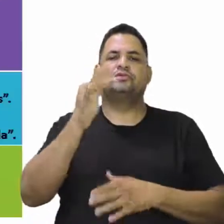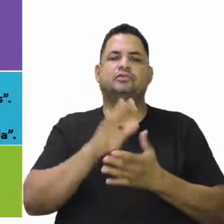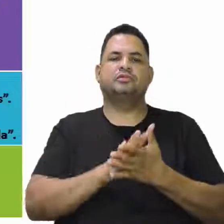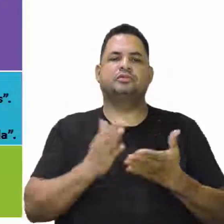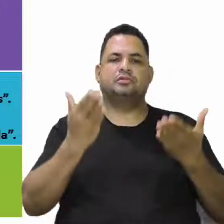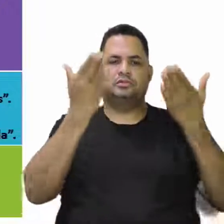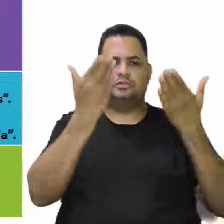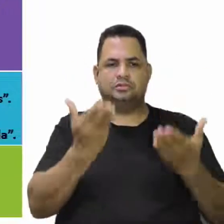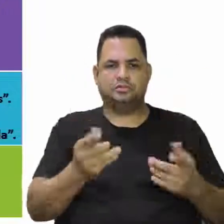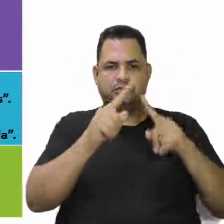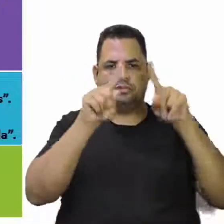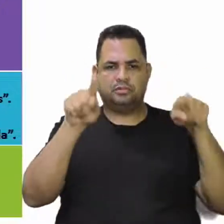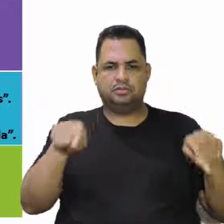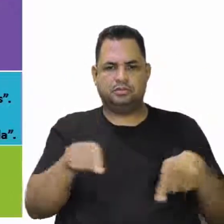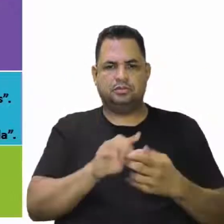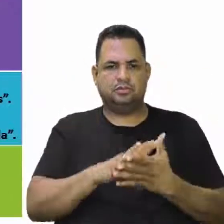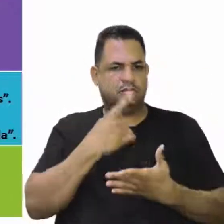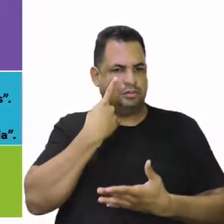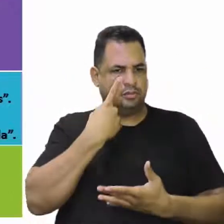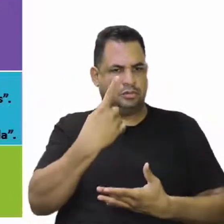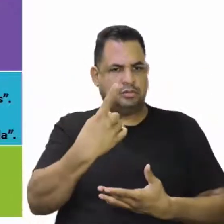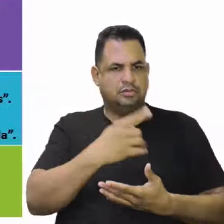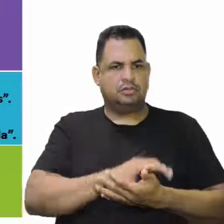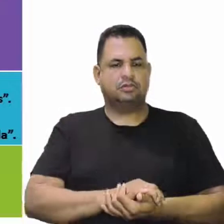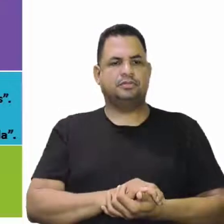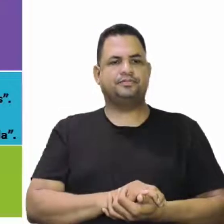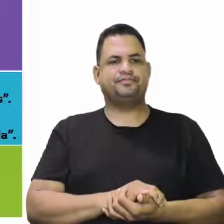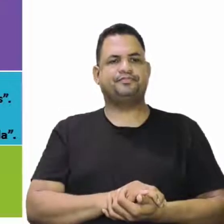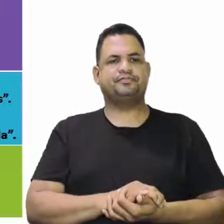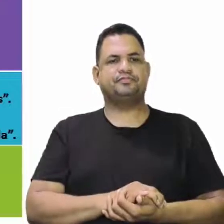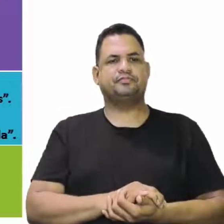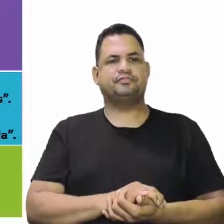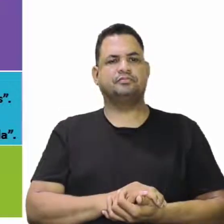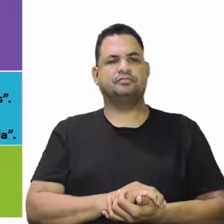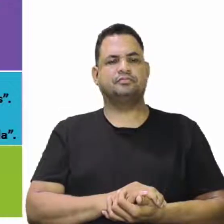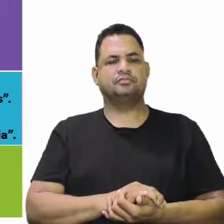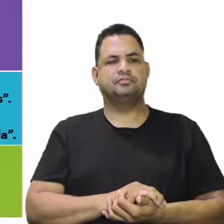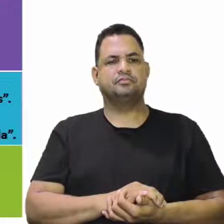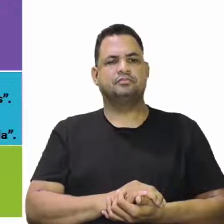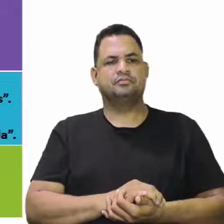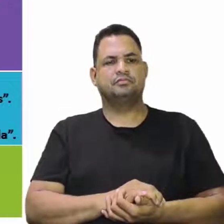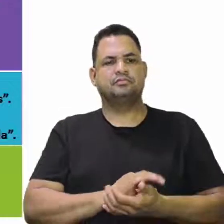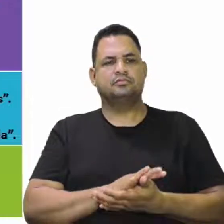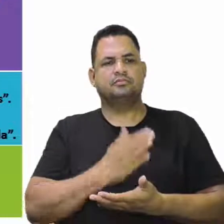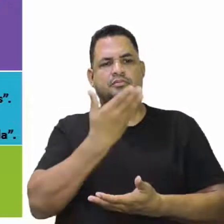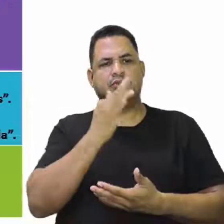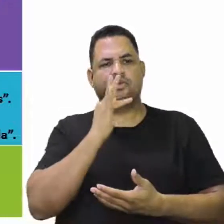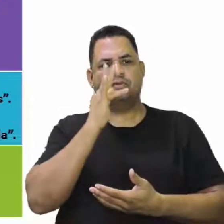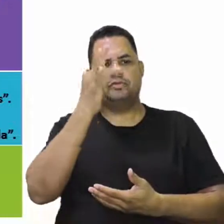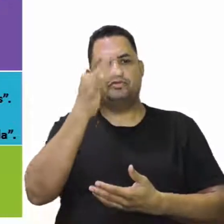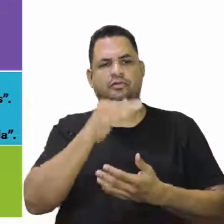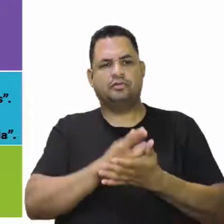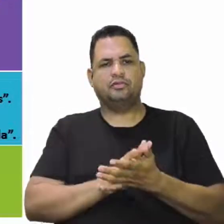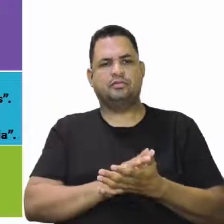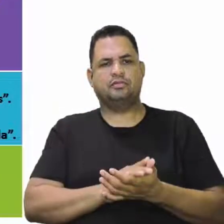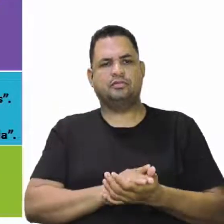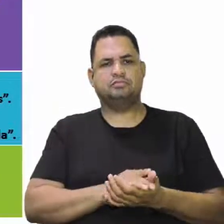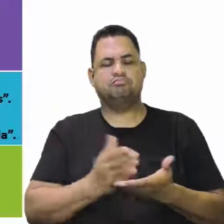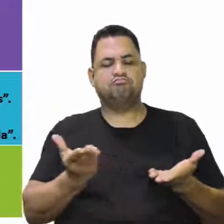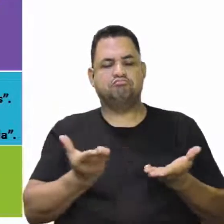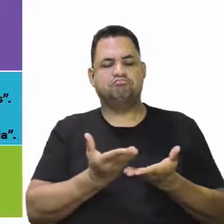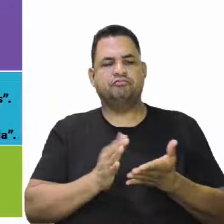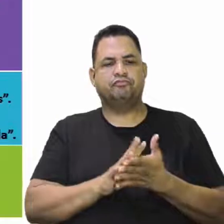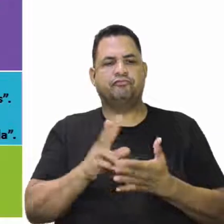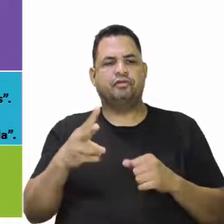uma olhadinha nessa nossa tabelinha aqui. Olha lá. Expressões de futuro com o uso dos verbos no